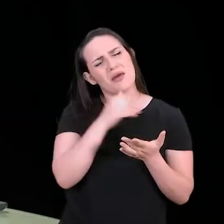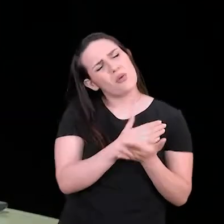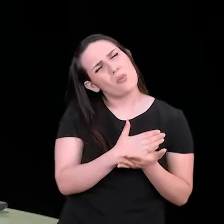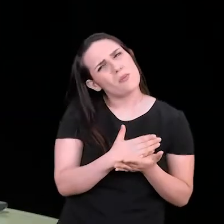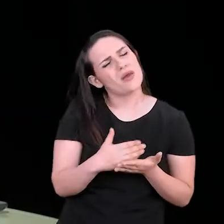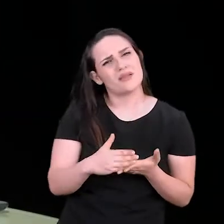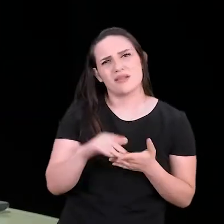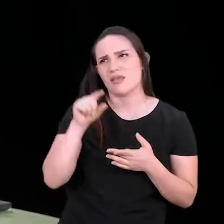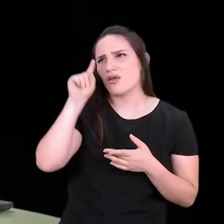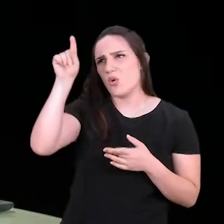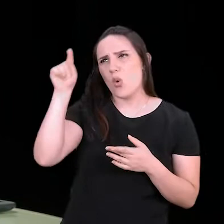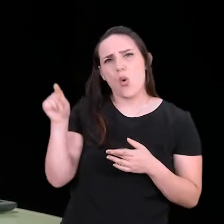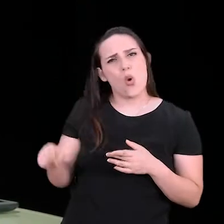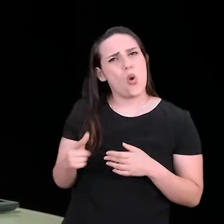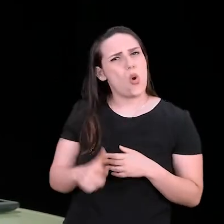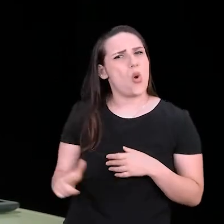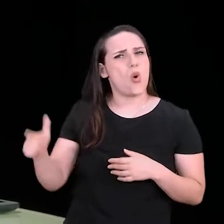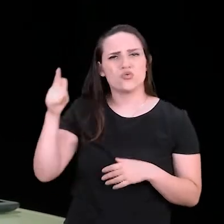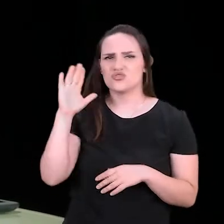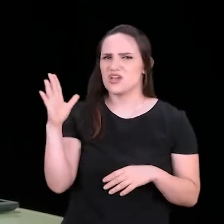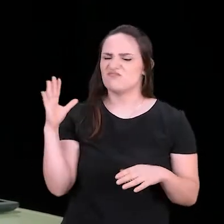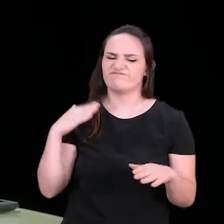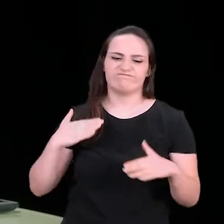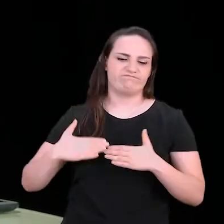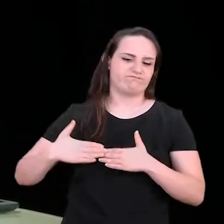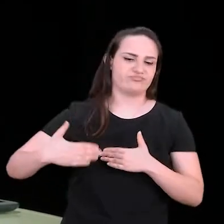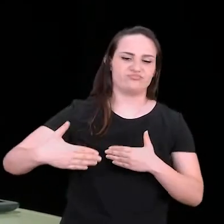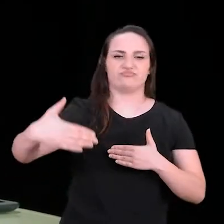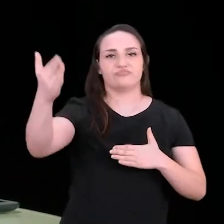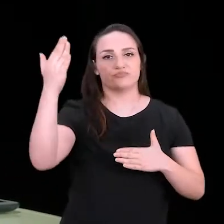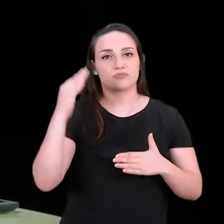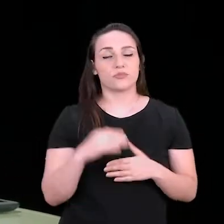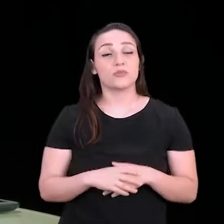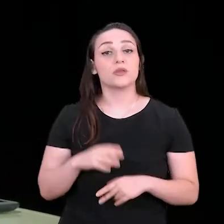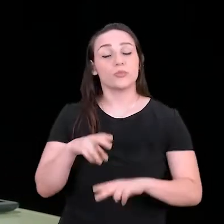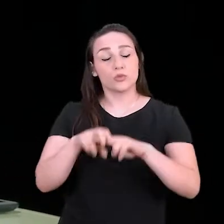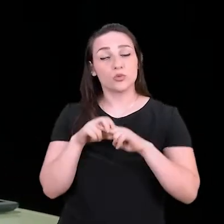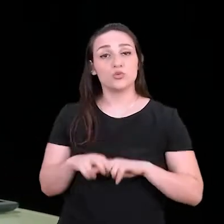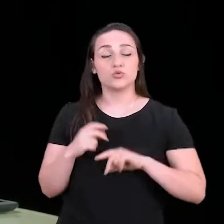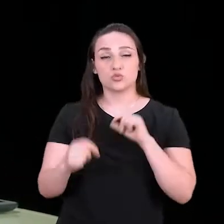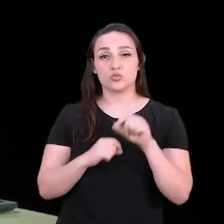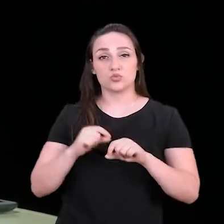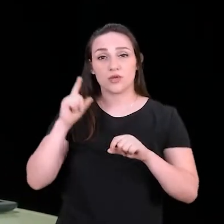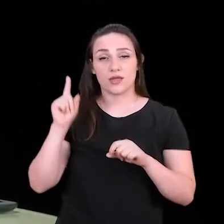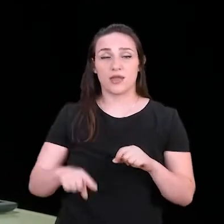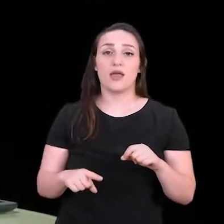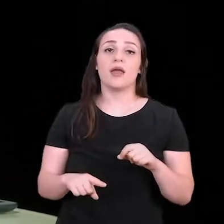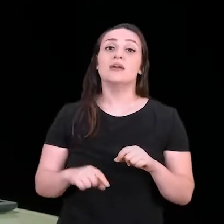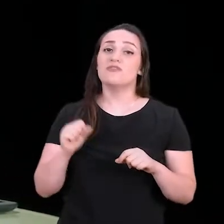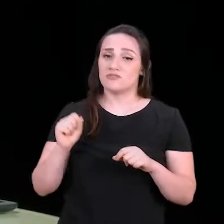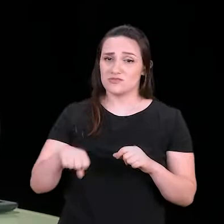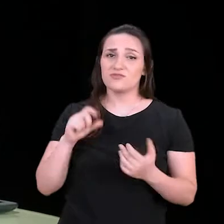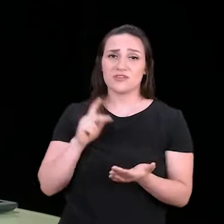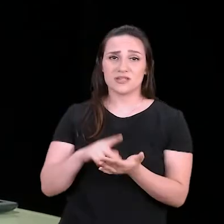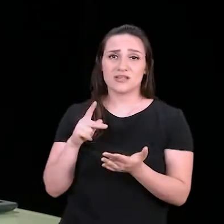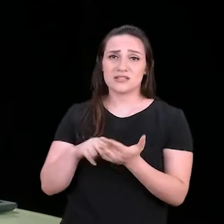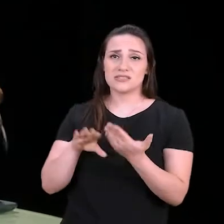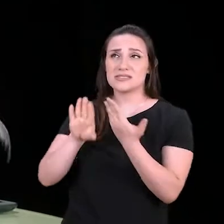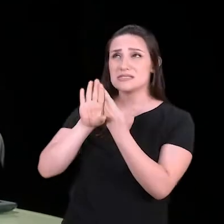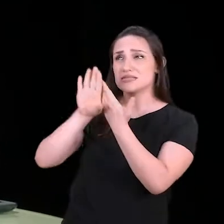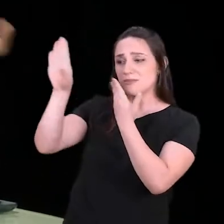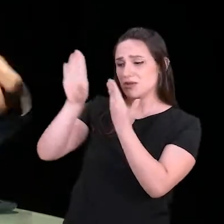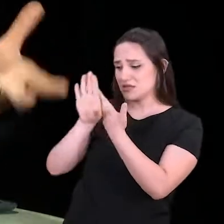cenário inicial. Então, assim, nesse sentido, é provável que essa distância